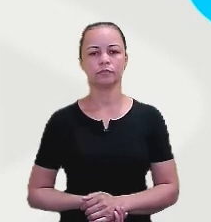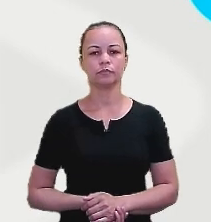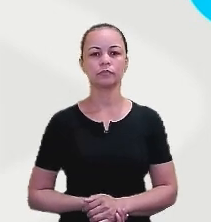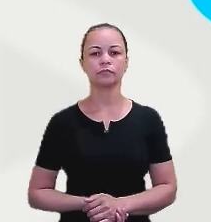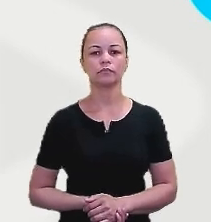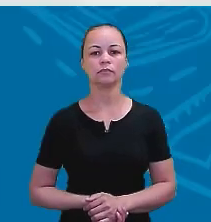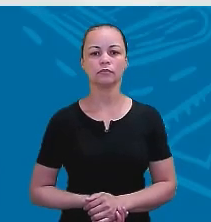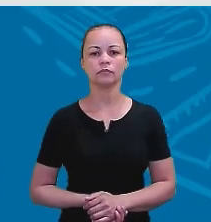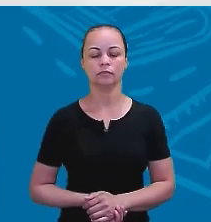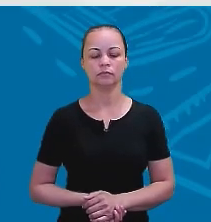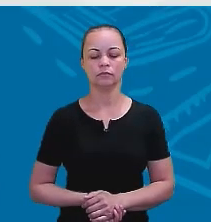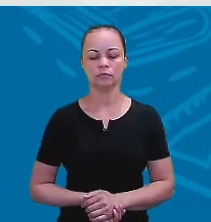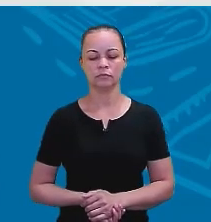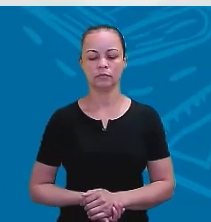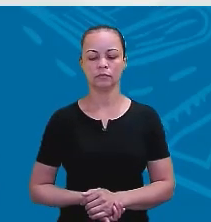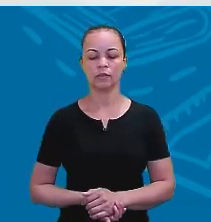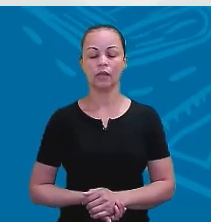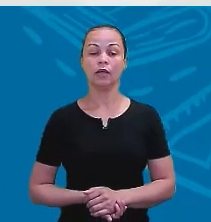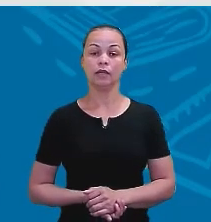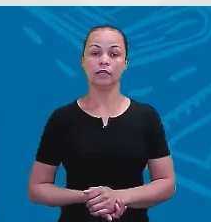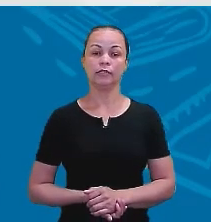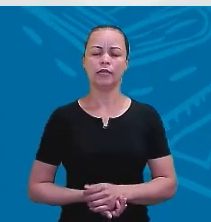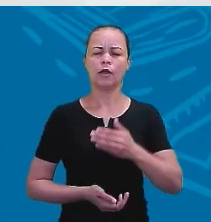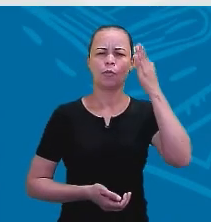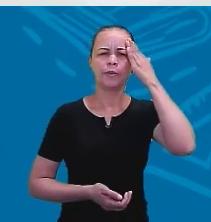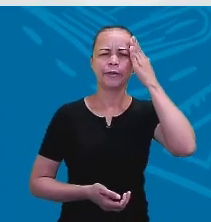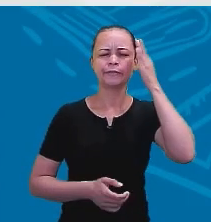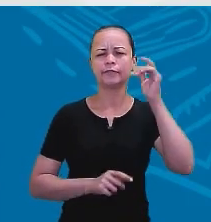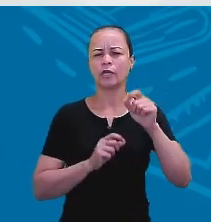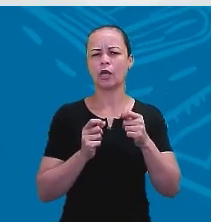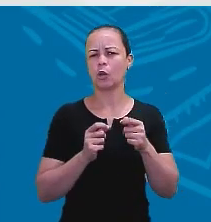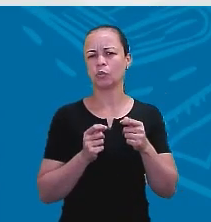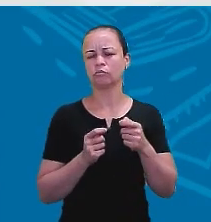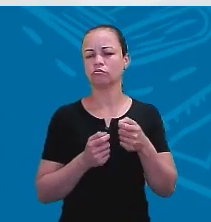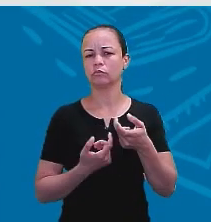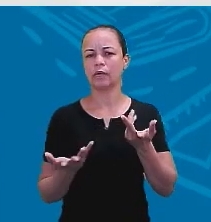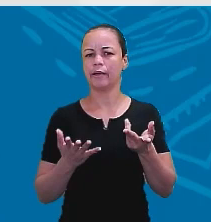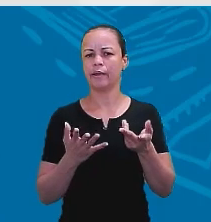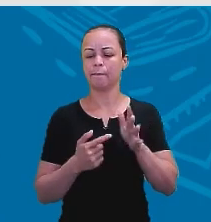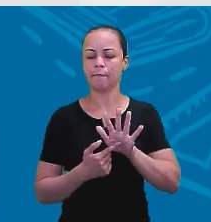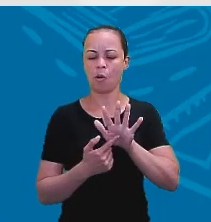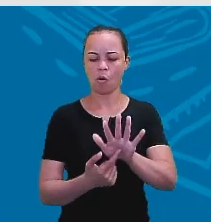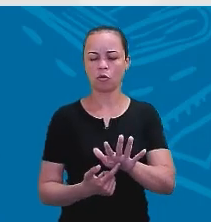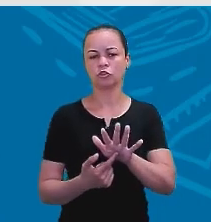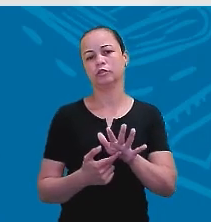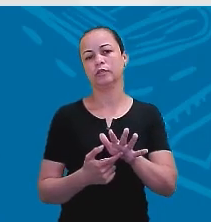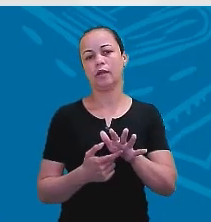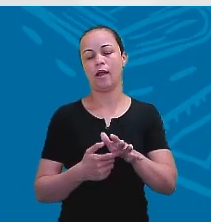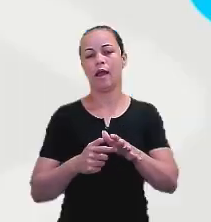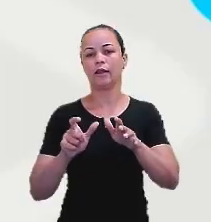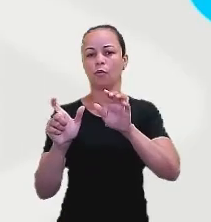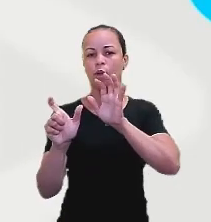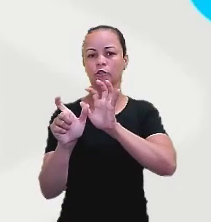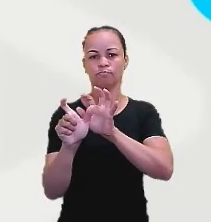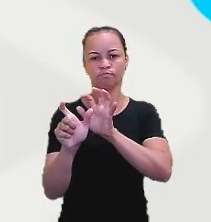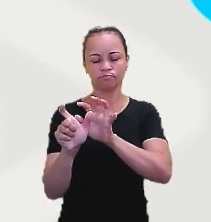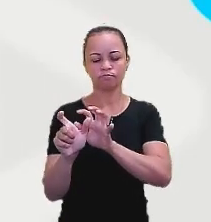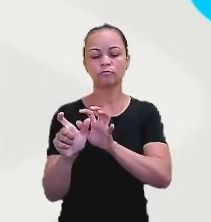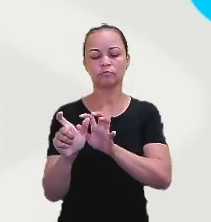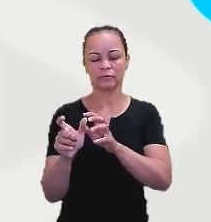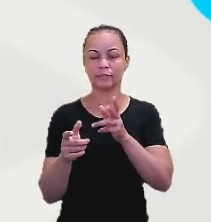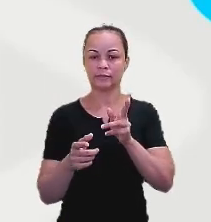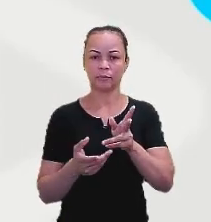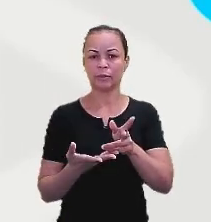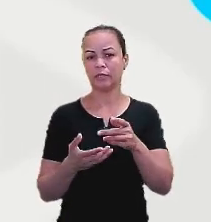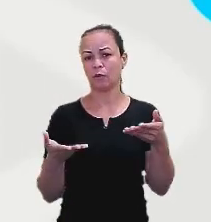E a compreensão, geralmente, ela tem aí... Geralmente não, ela traz aí uma linguagem denotativa sempre. E aí a gente vai